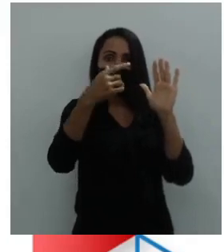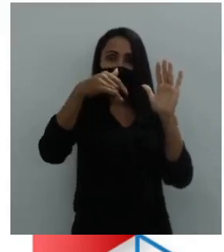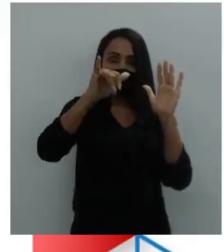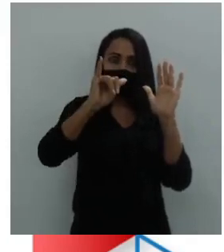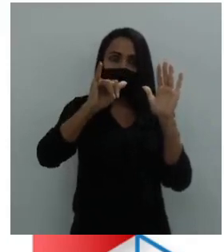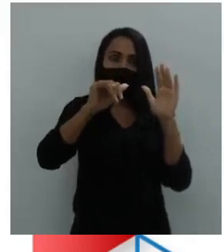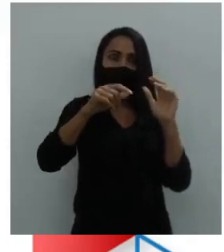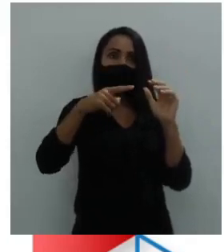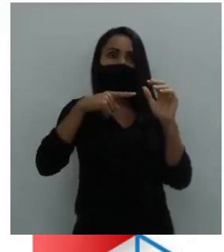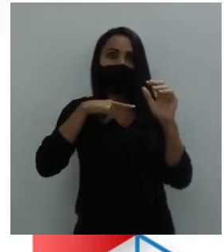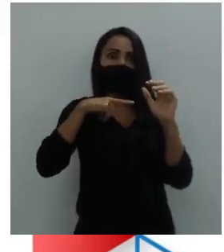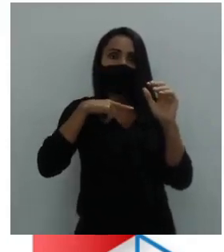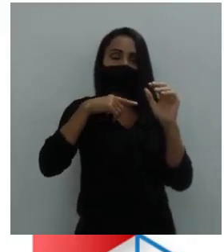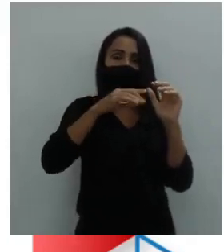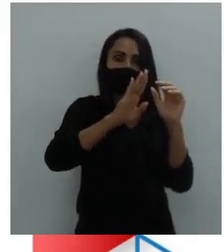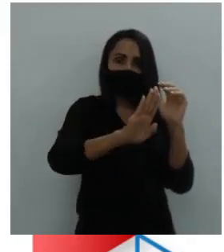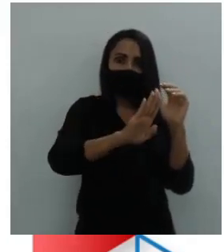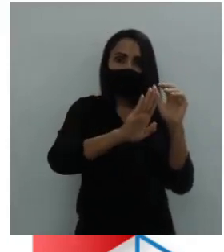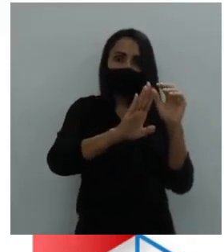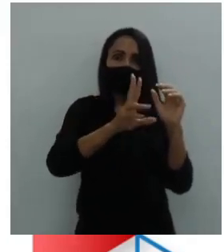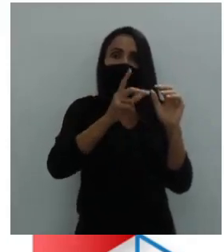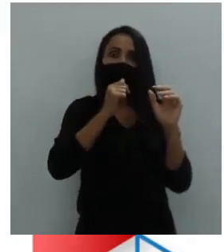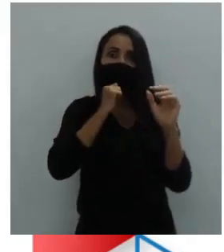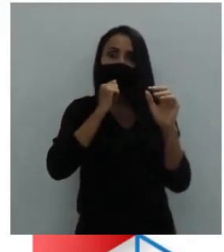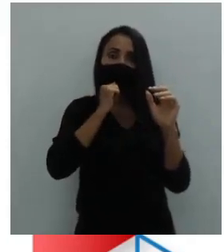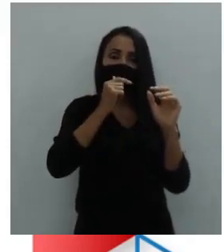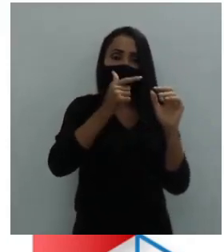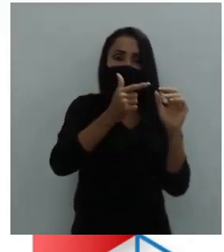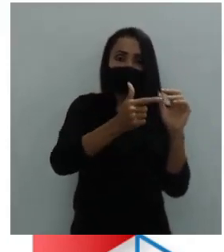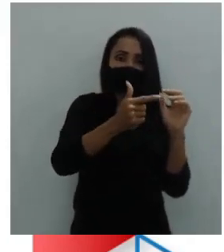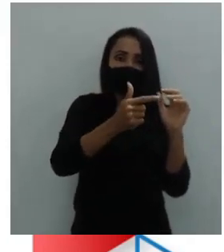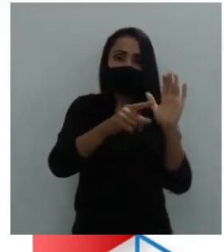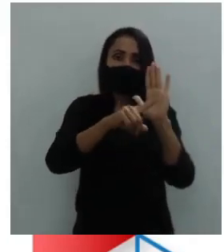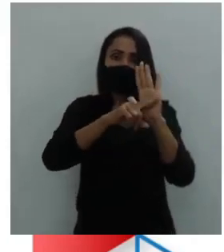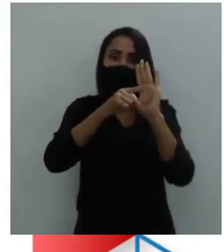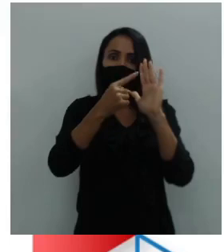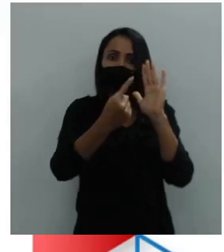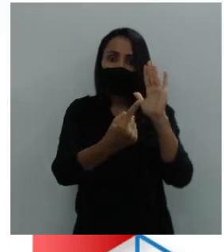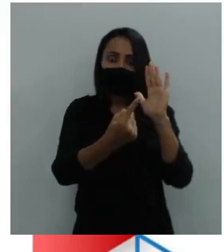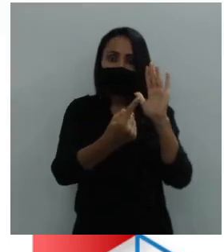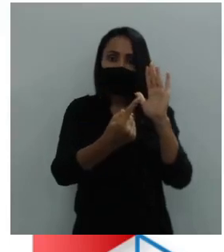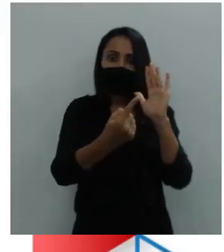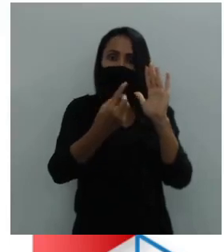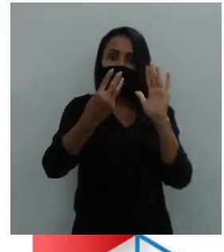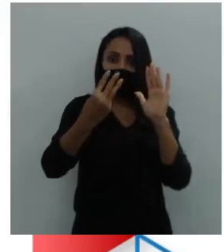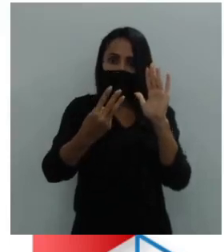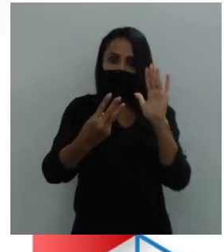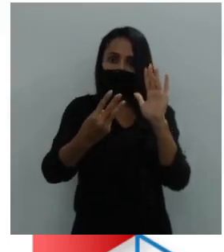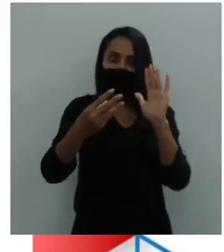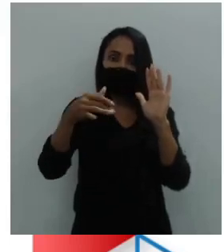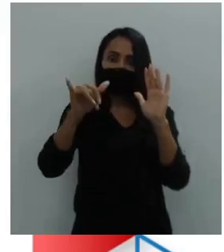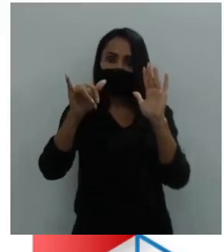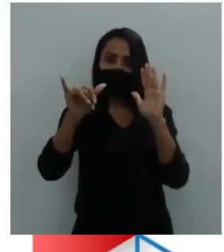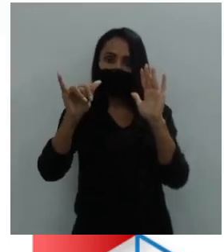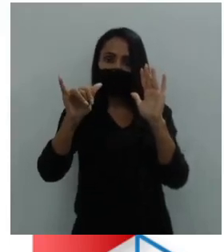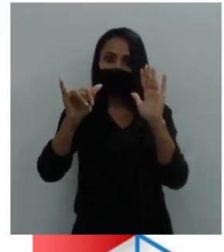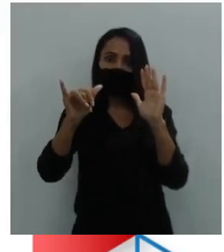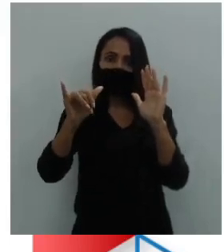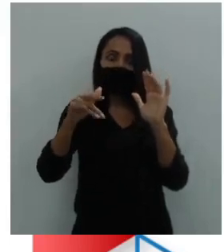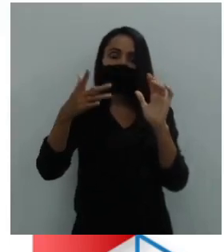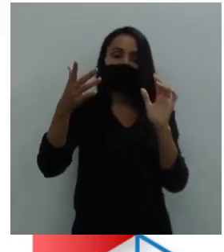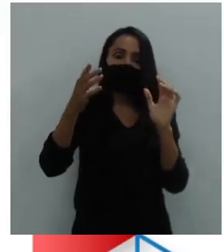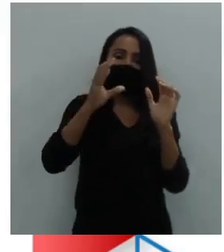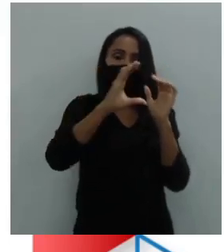eu tenho letra B ainda no segundo quadrante, menos 1 do x e 3 do y. Mas na